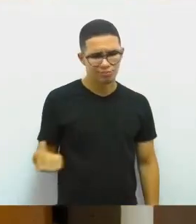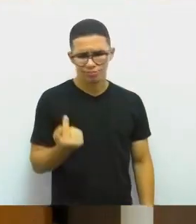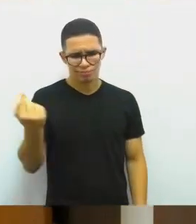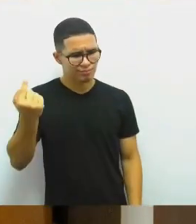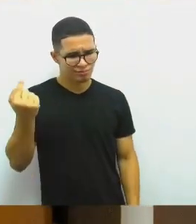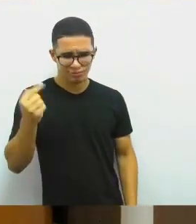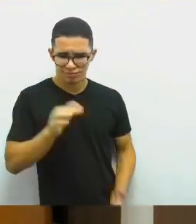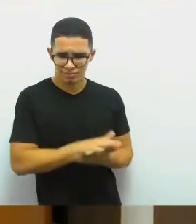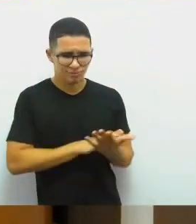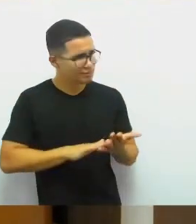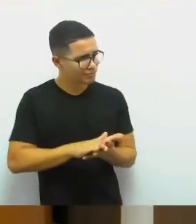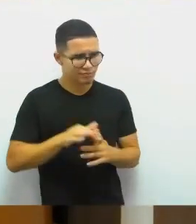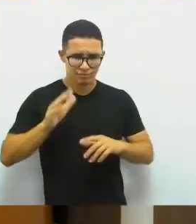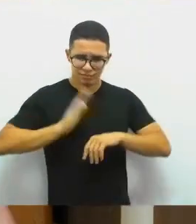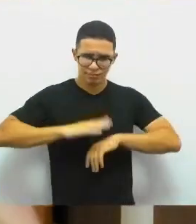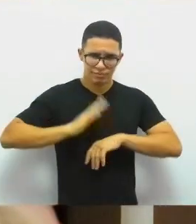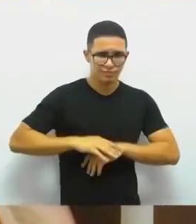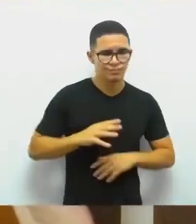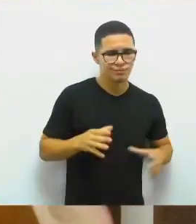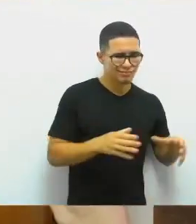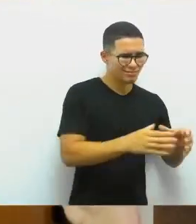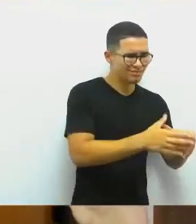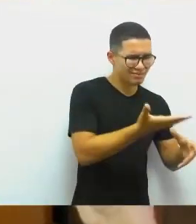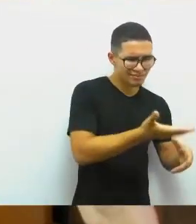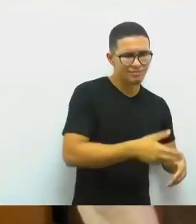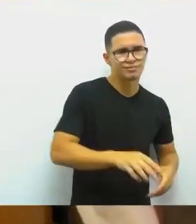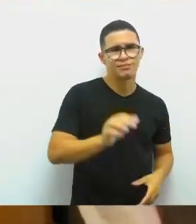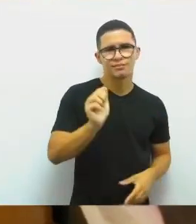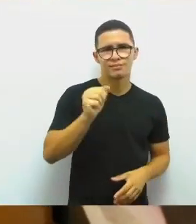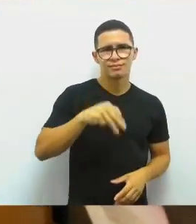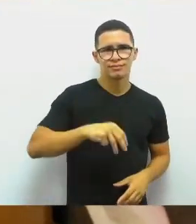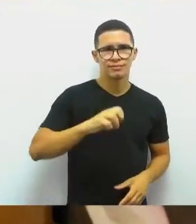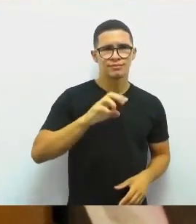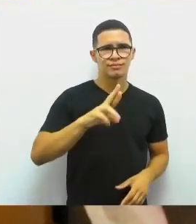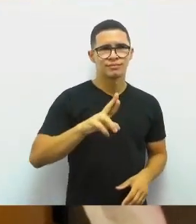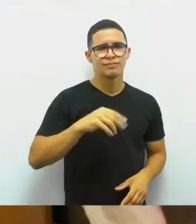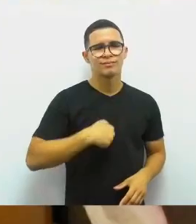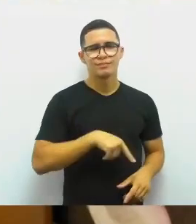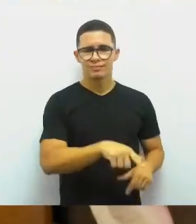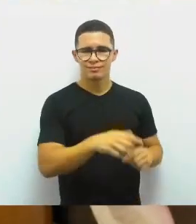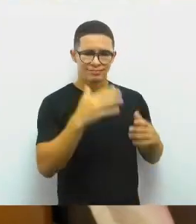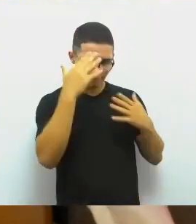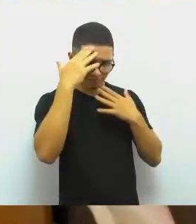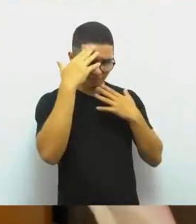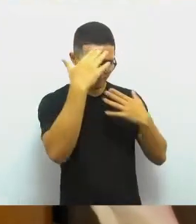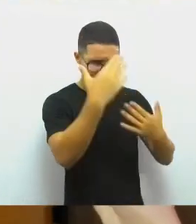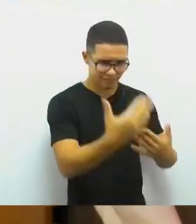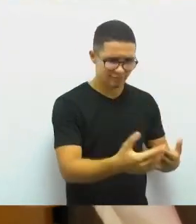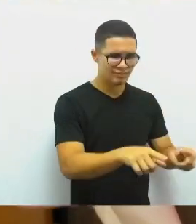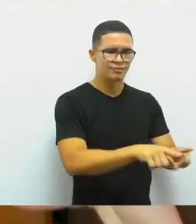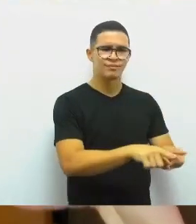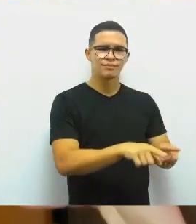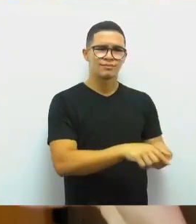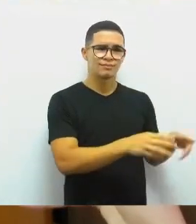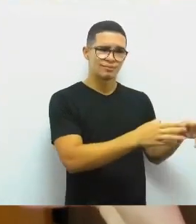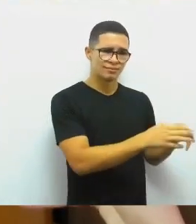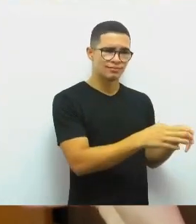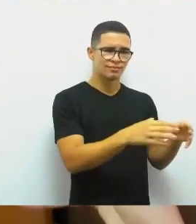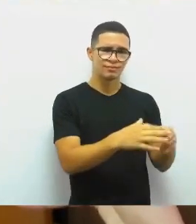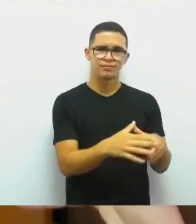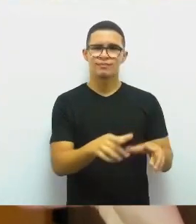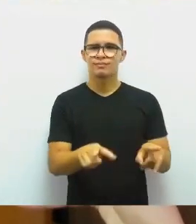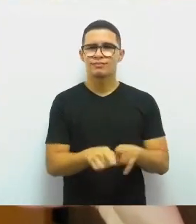fazemos nada. Então, a equipe do AME Japuíba é uma eterna gratidão, né? Fui homenageada